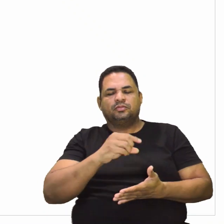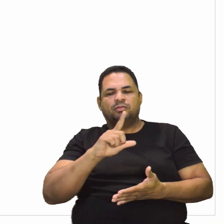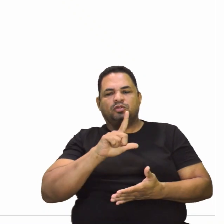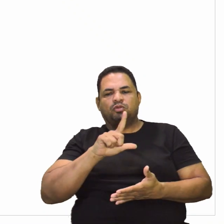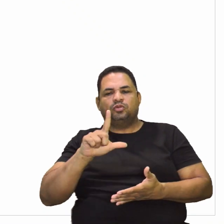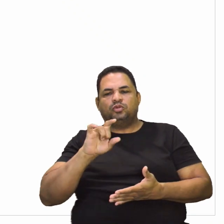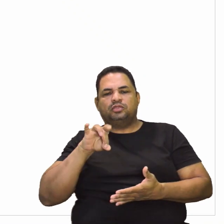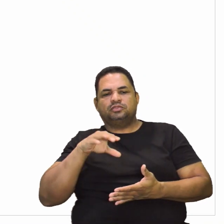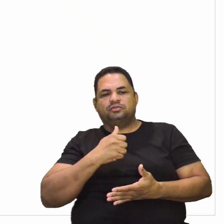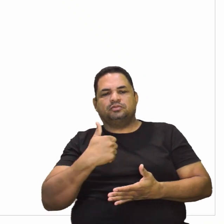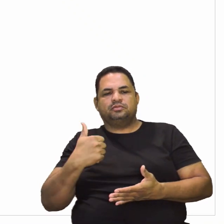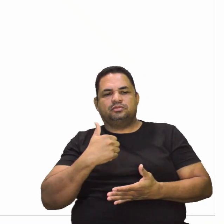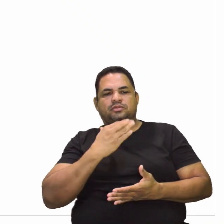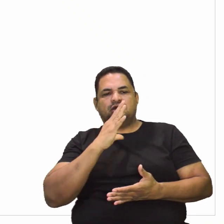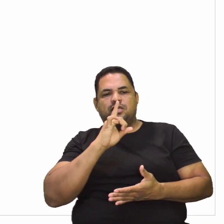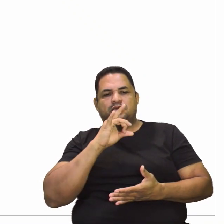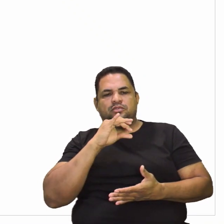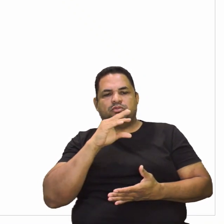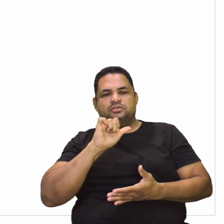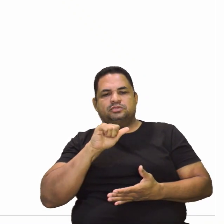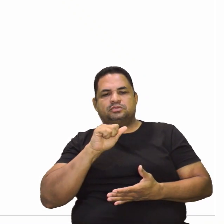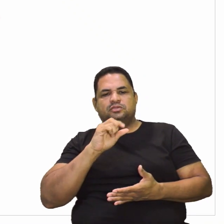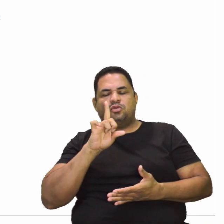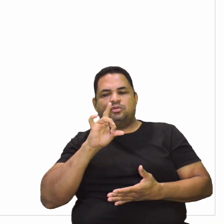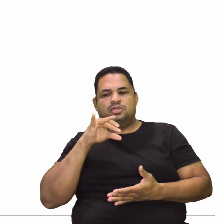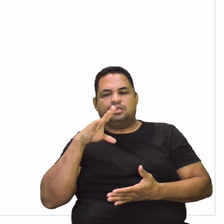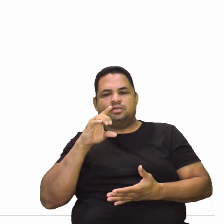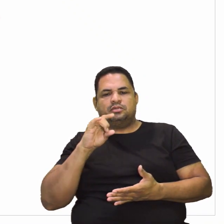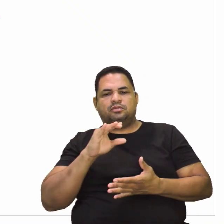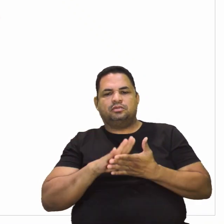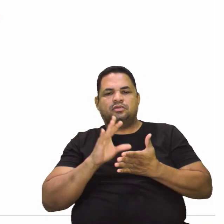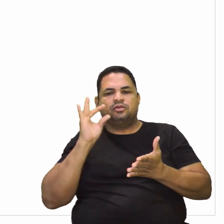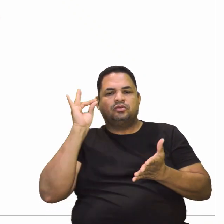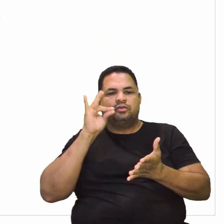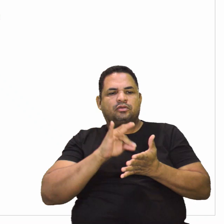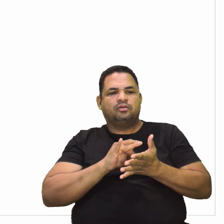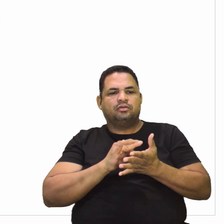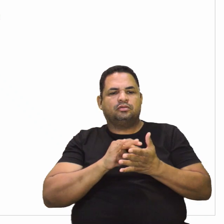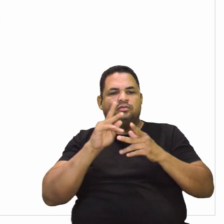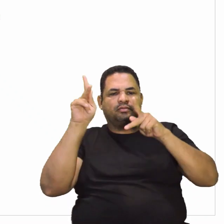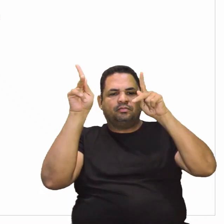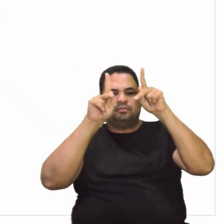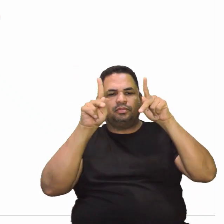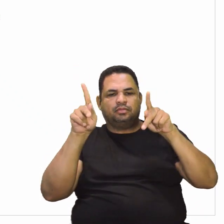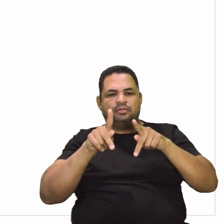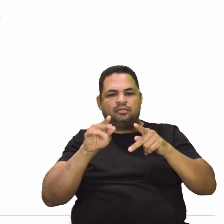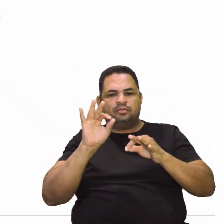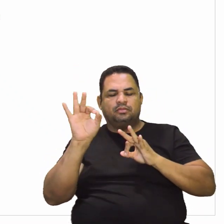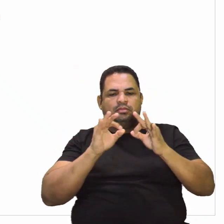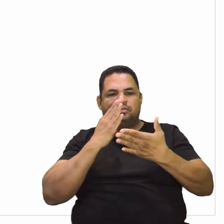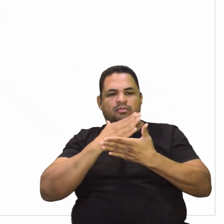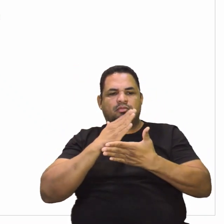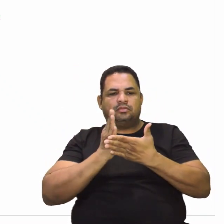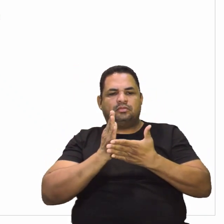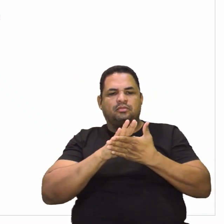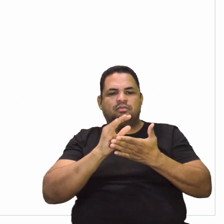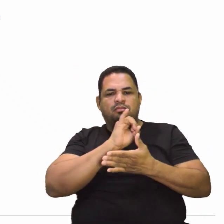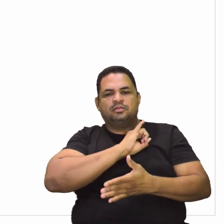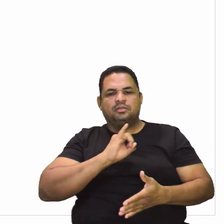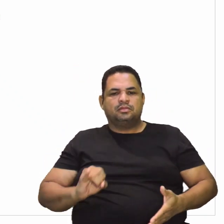I, Carlos, Luís e Lotário, firmando aí a paz e estabelecendo a divisão territorial do